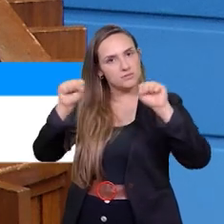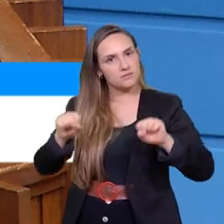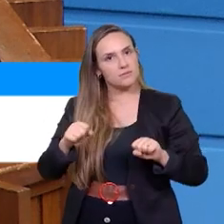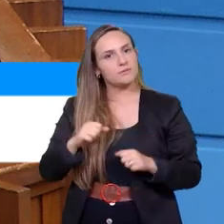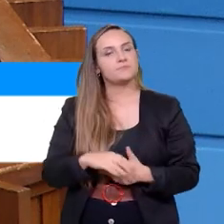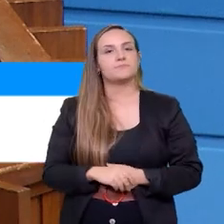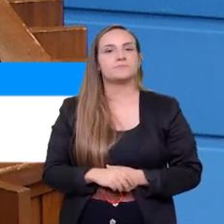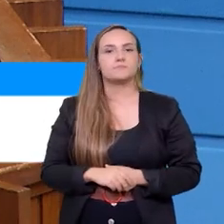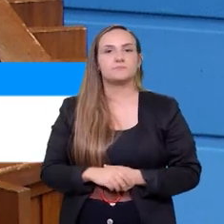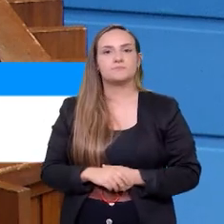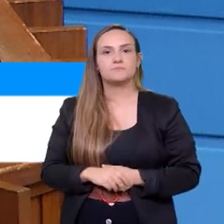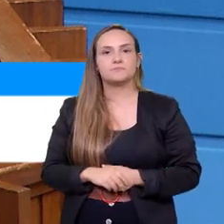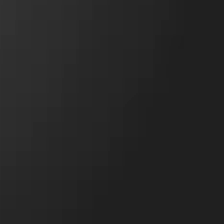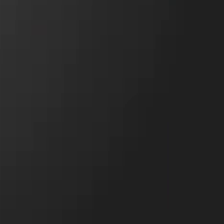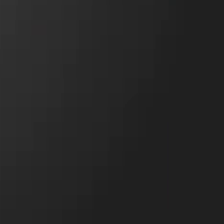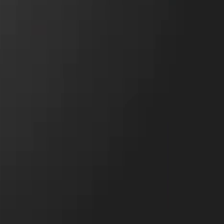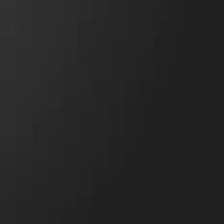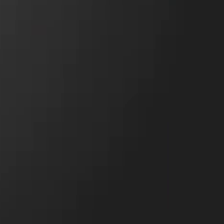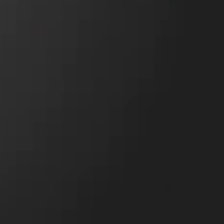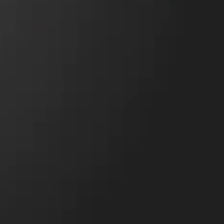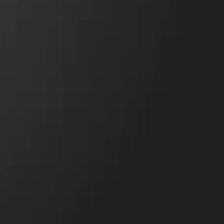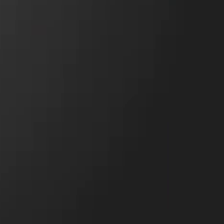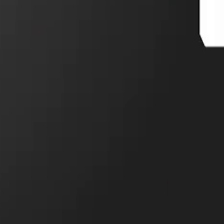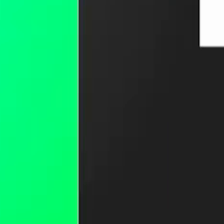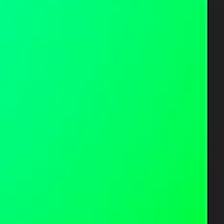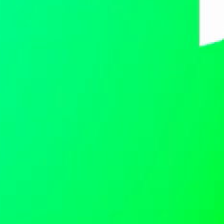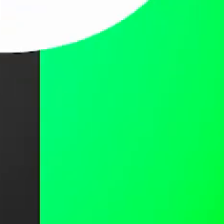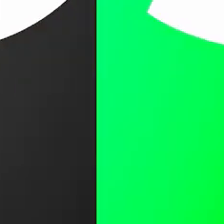propor mudanças no sistema